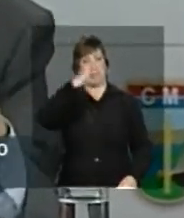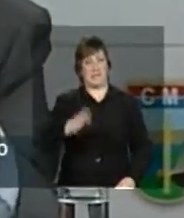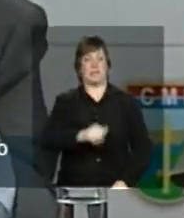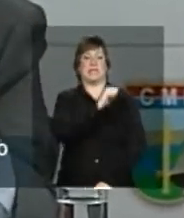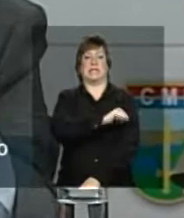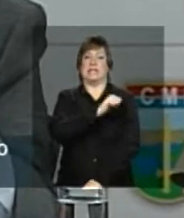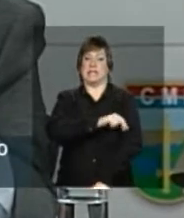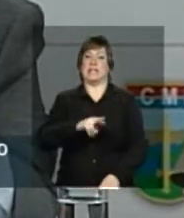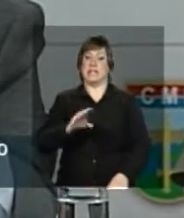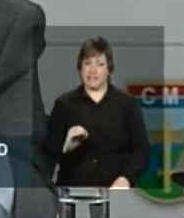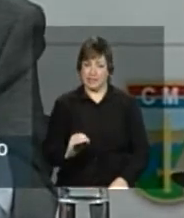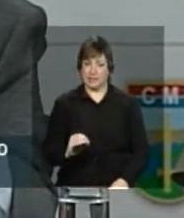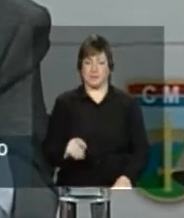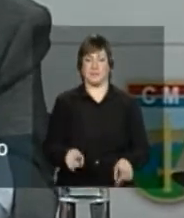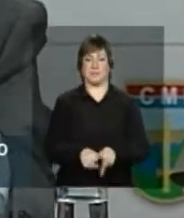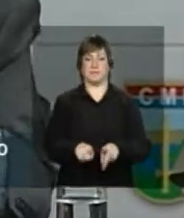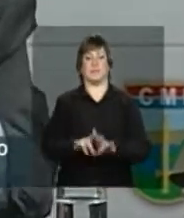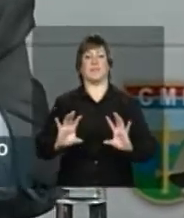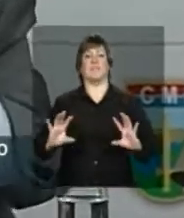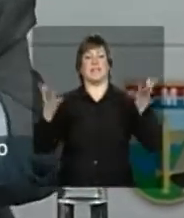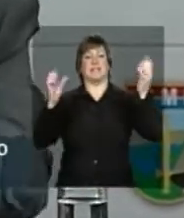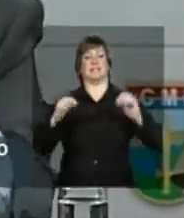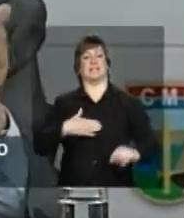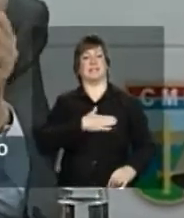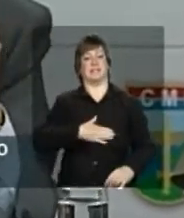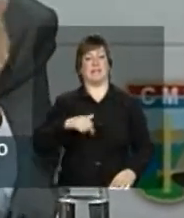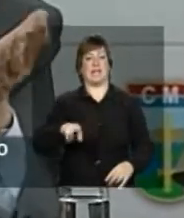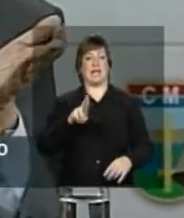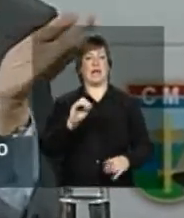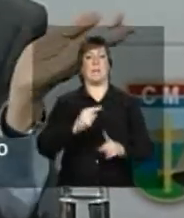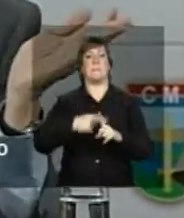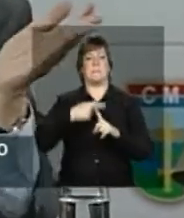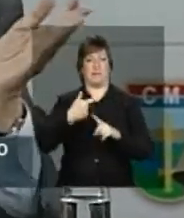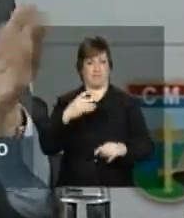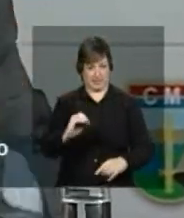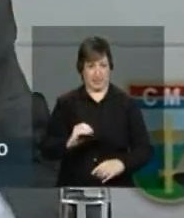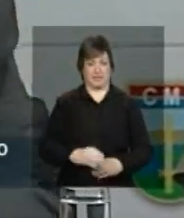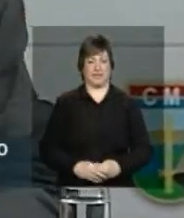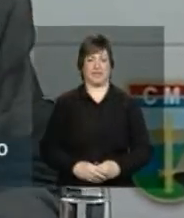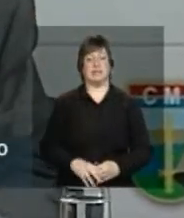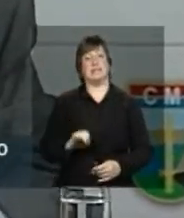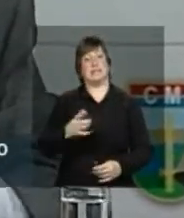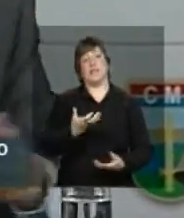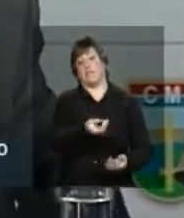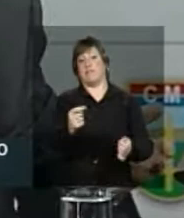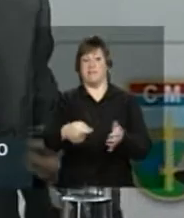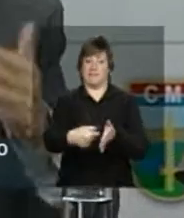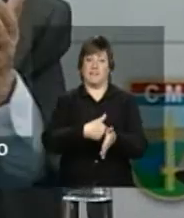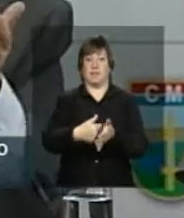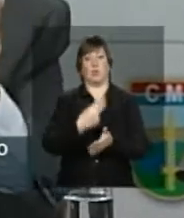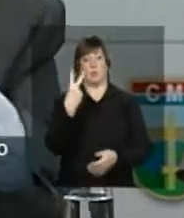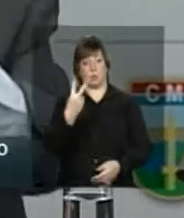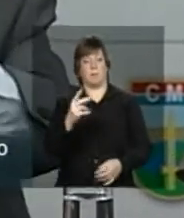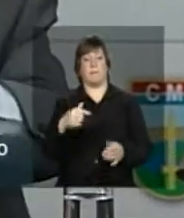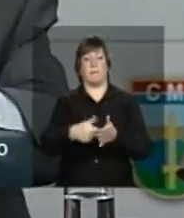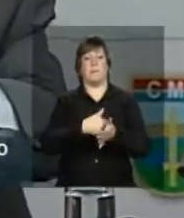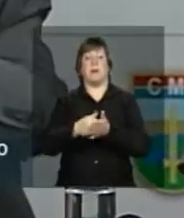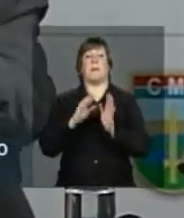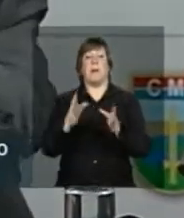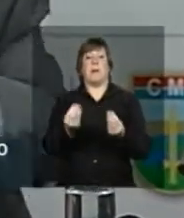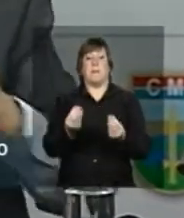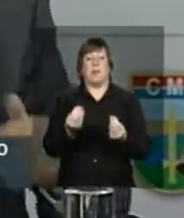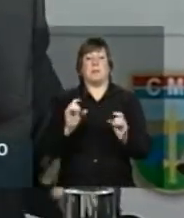Rio de Janeiro, celebrando a Rio Mais 20. Quiserem fazer duas perguntas, eu estarei aqui. Se for muito,